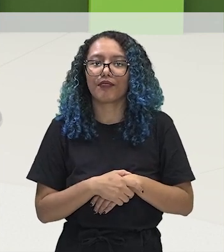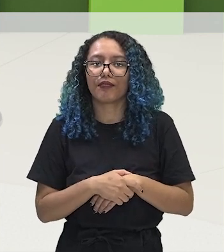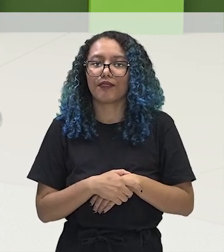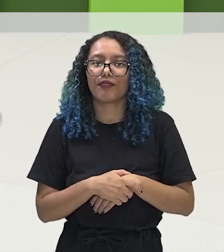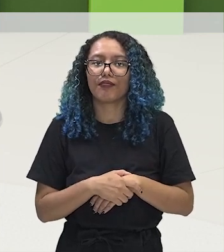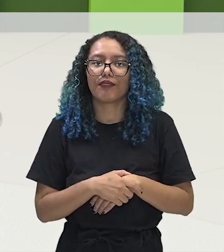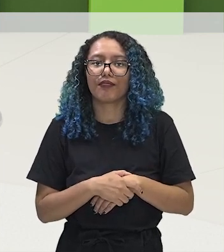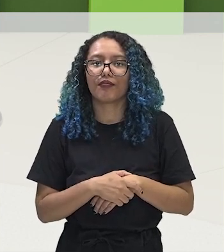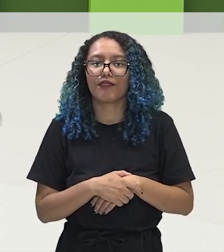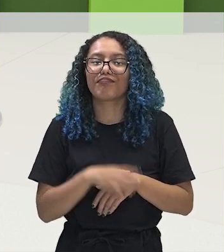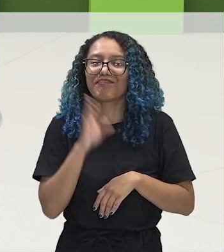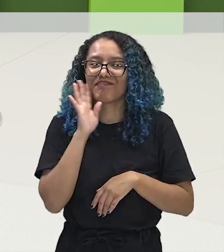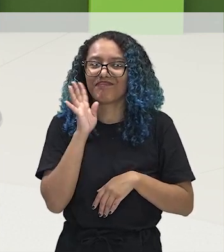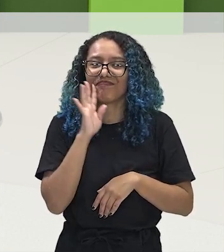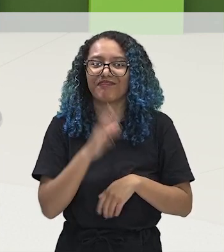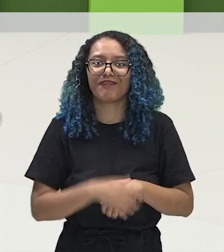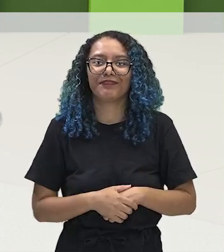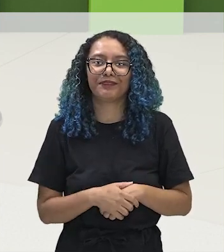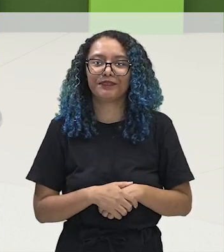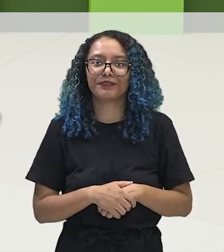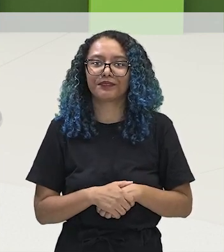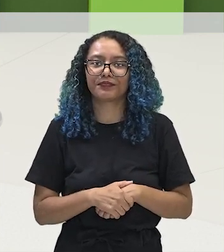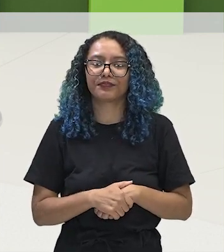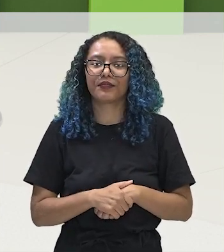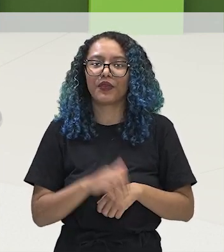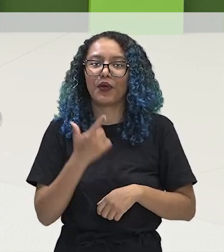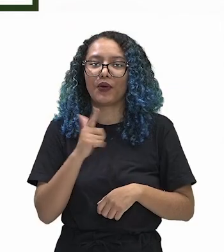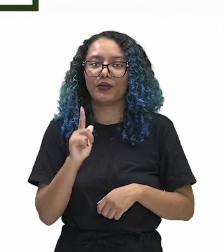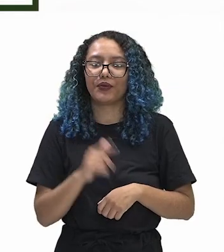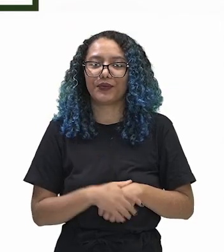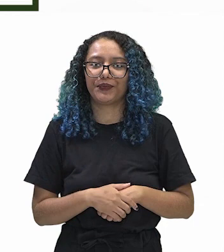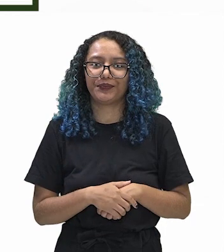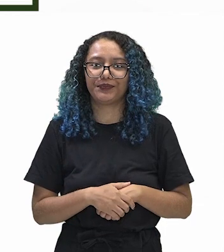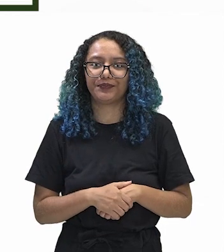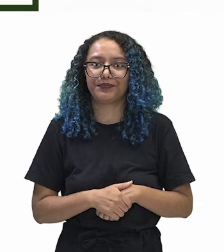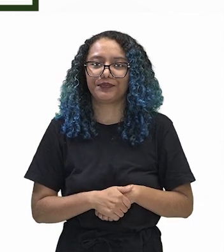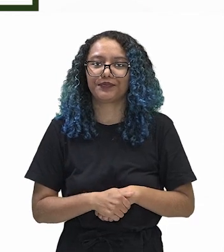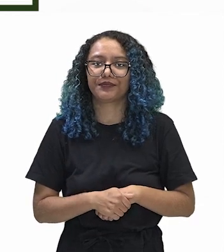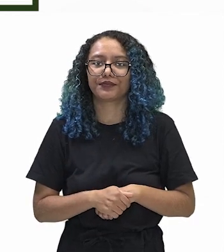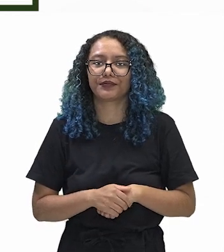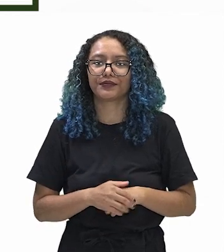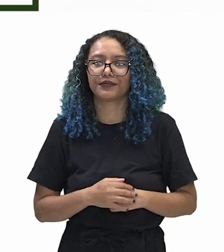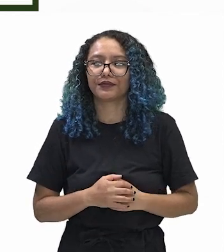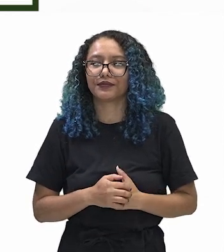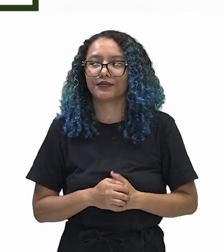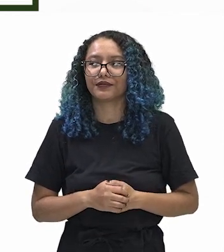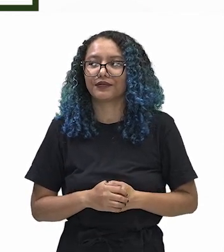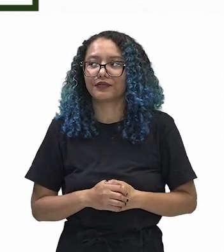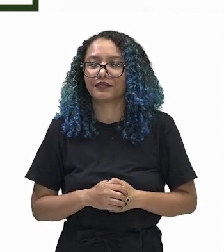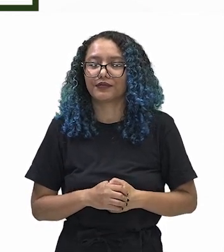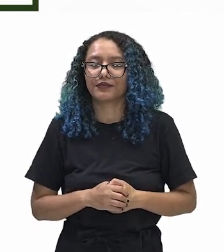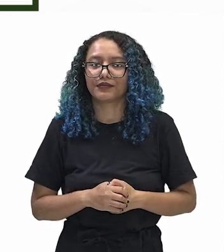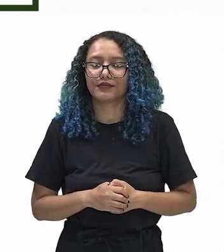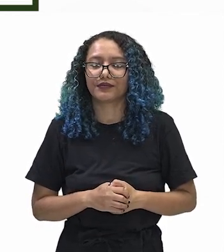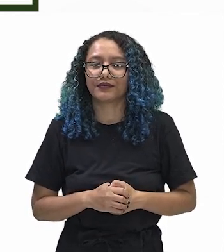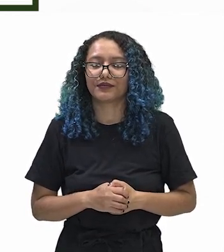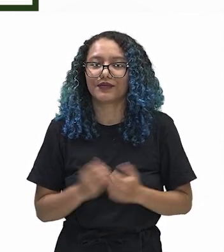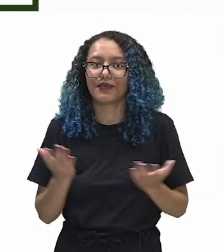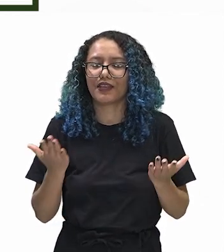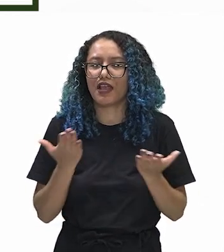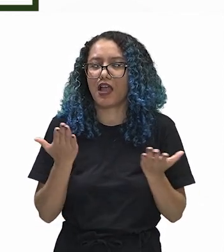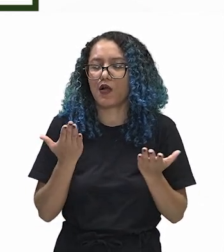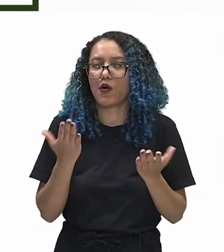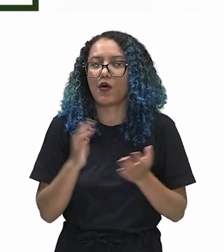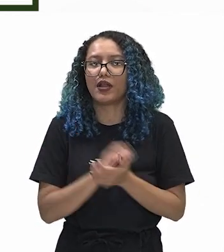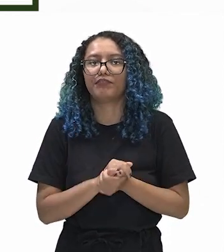pessoal? Bacana. Vamos para o nosso próximo tópico. Tecnologia limpa. Vamos falar aqui dos